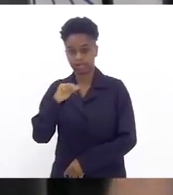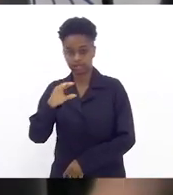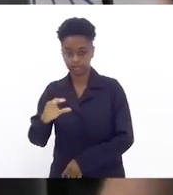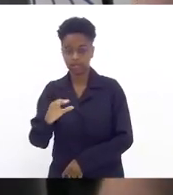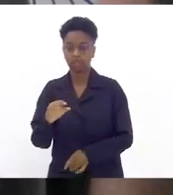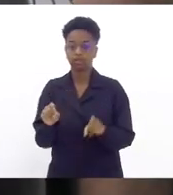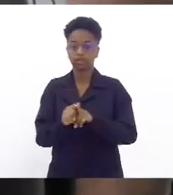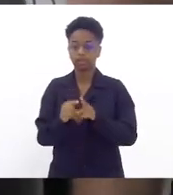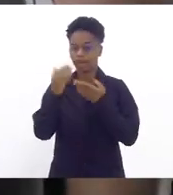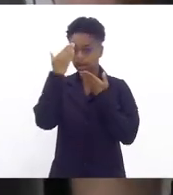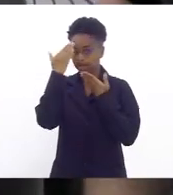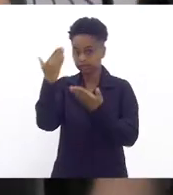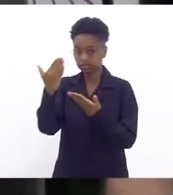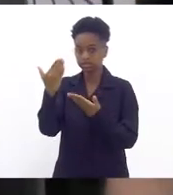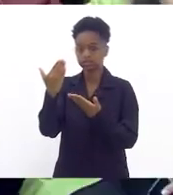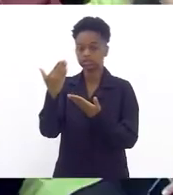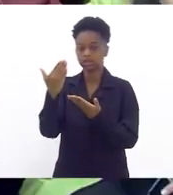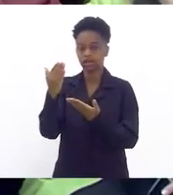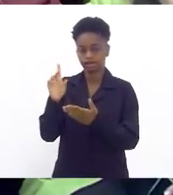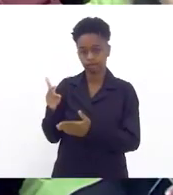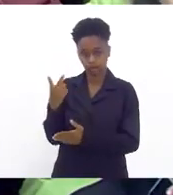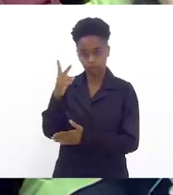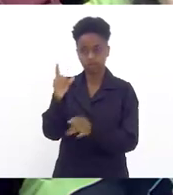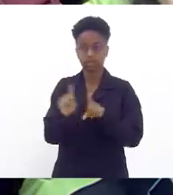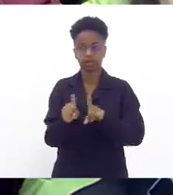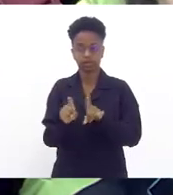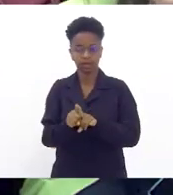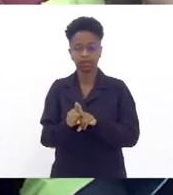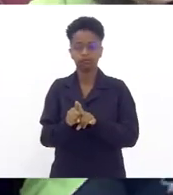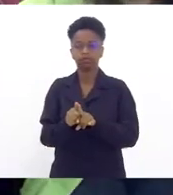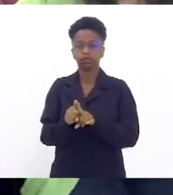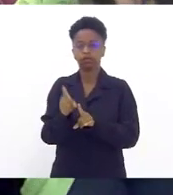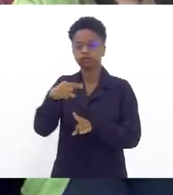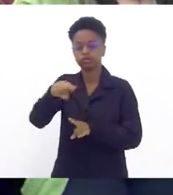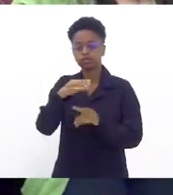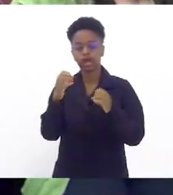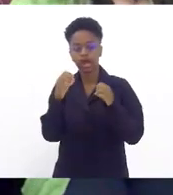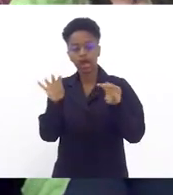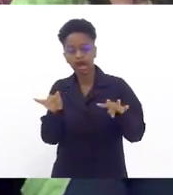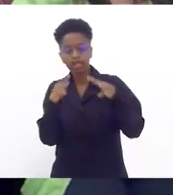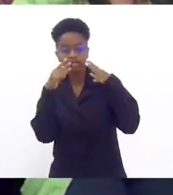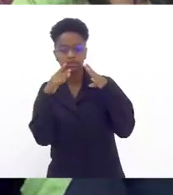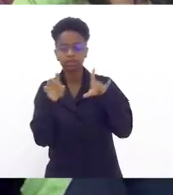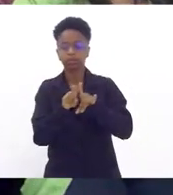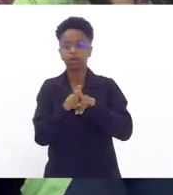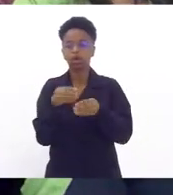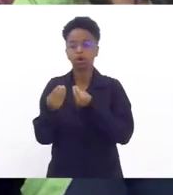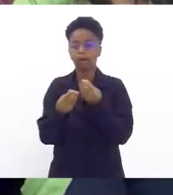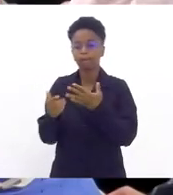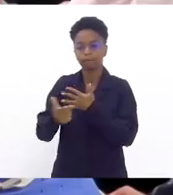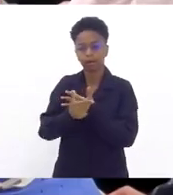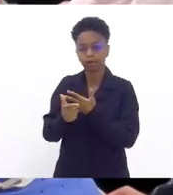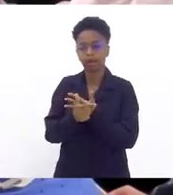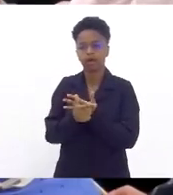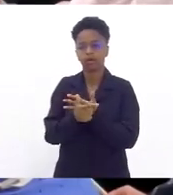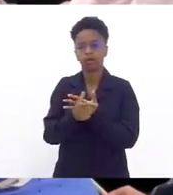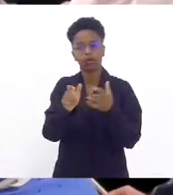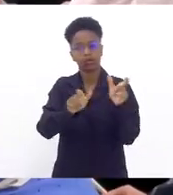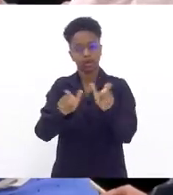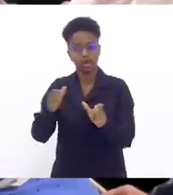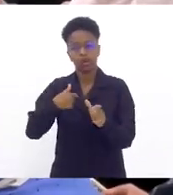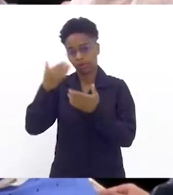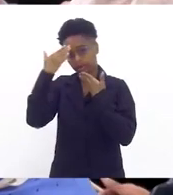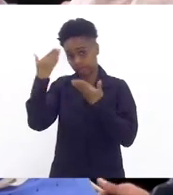de vossa senhoria aqui valorizando prestigiando a escuta como deve ser o papel governamental quero agradecer a presença